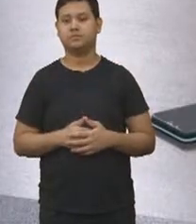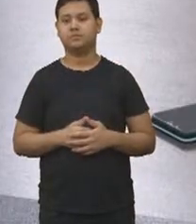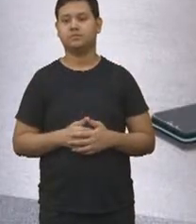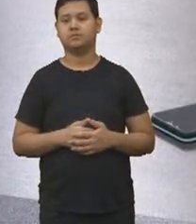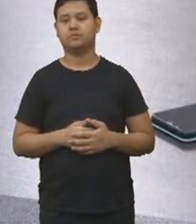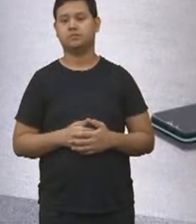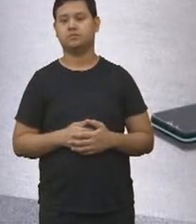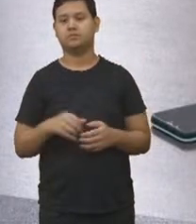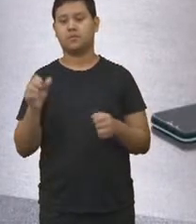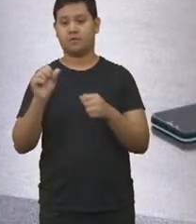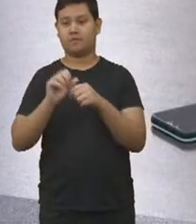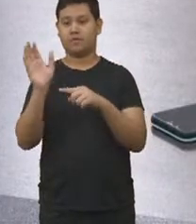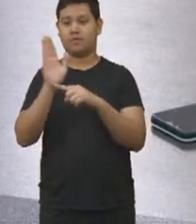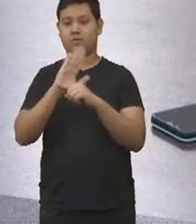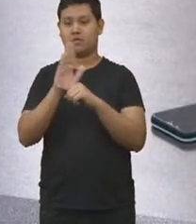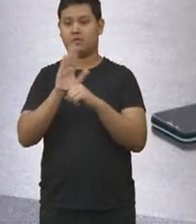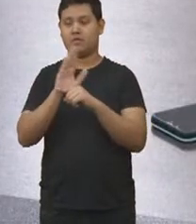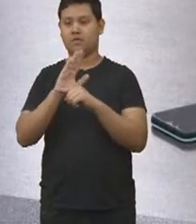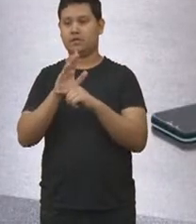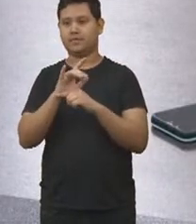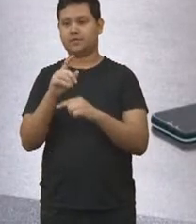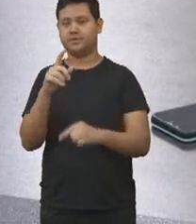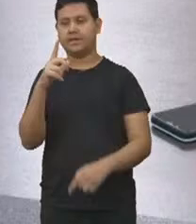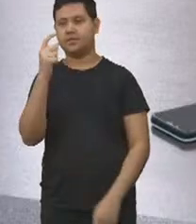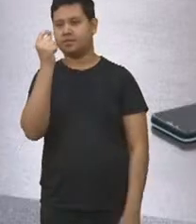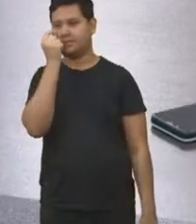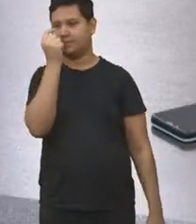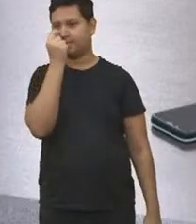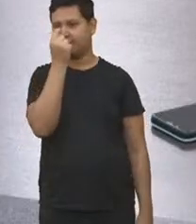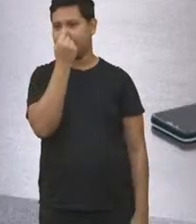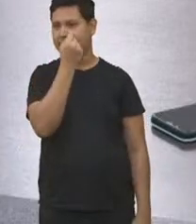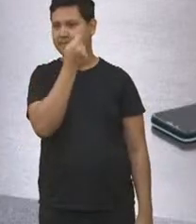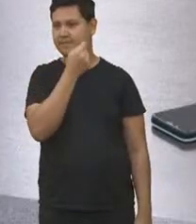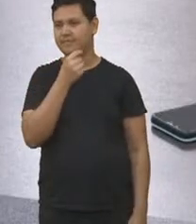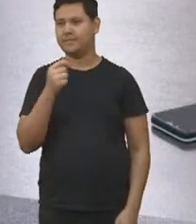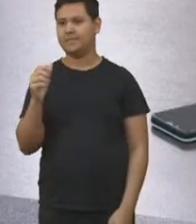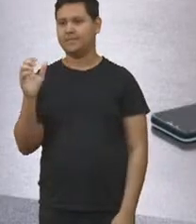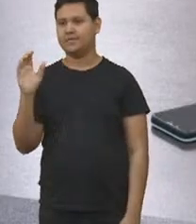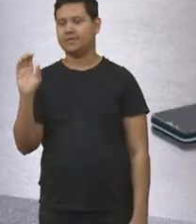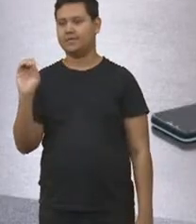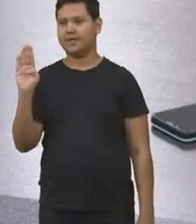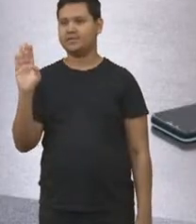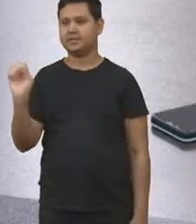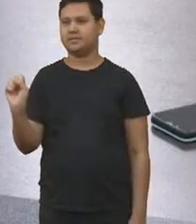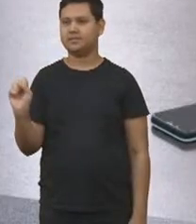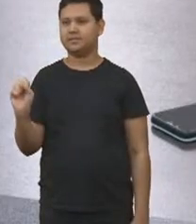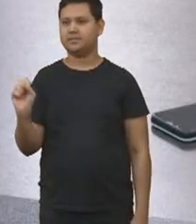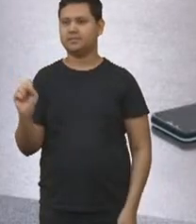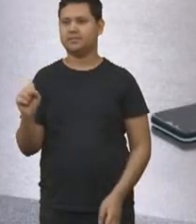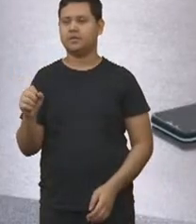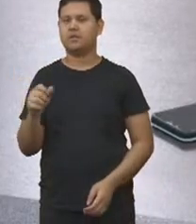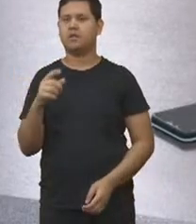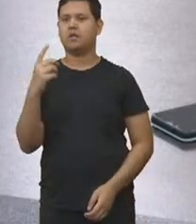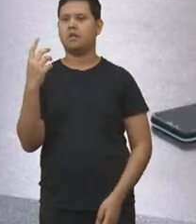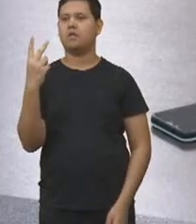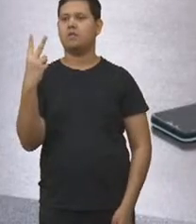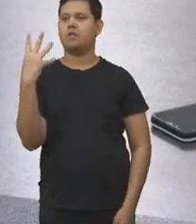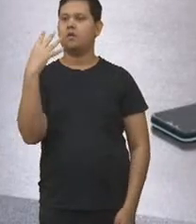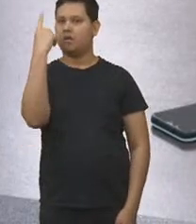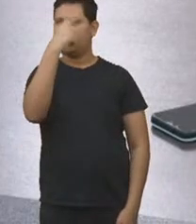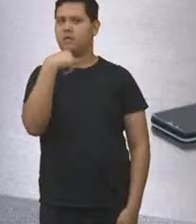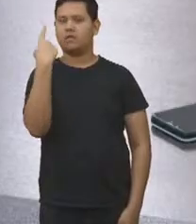foi feito um vídeo no Parque Minha Lua, do postinho médico, 24 horas. E esse postinho